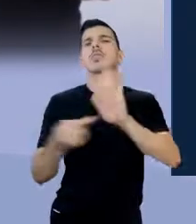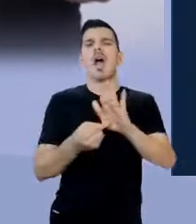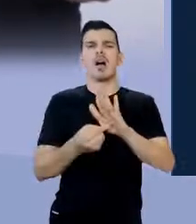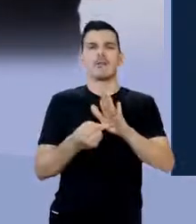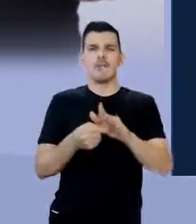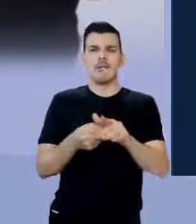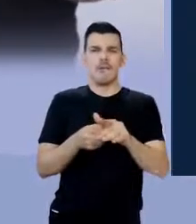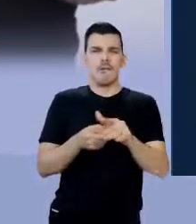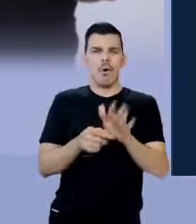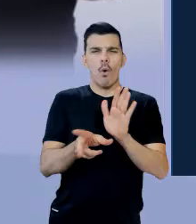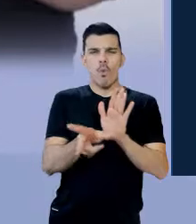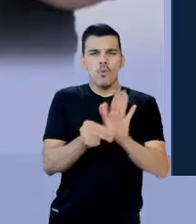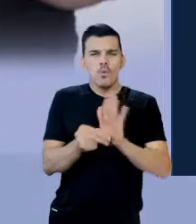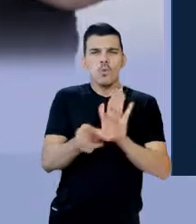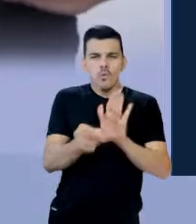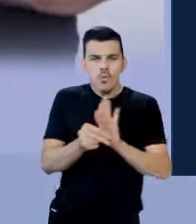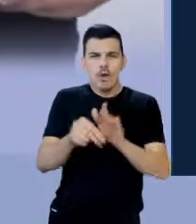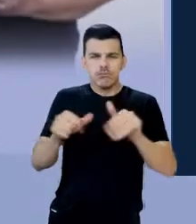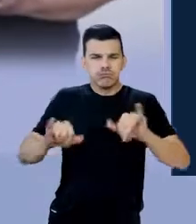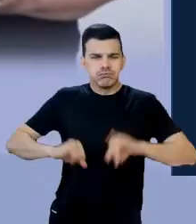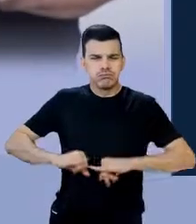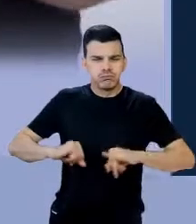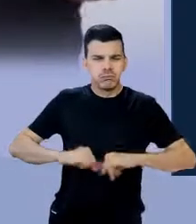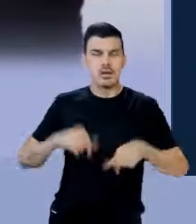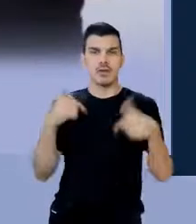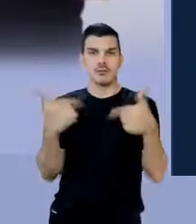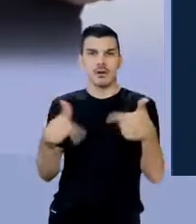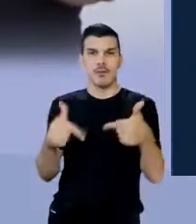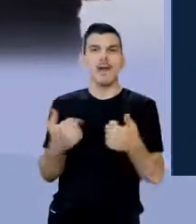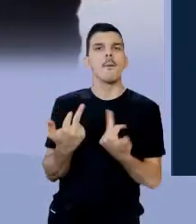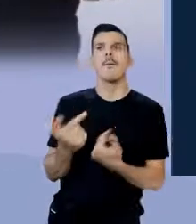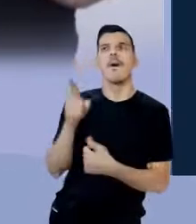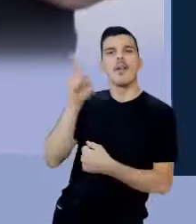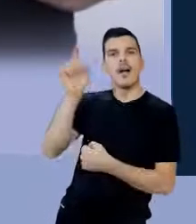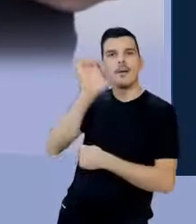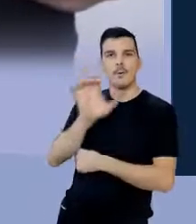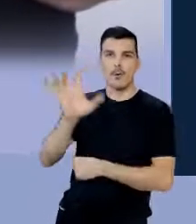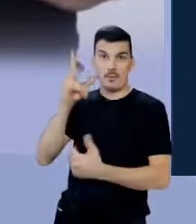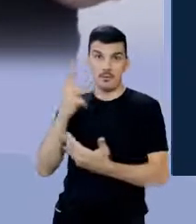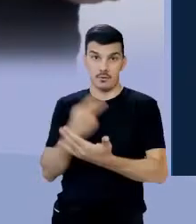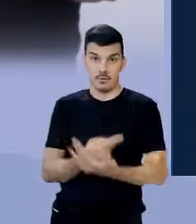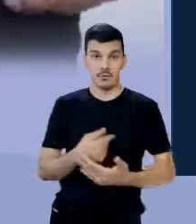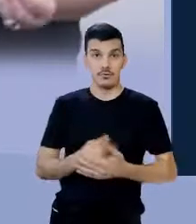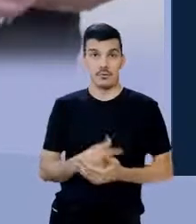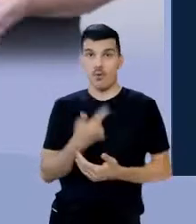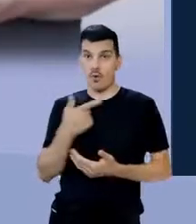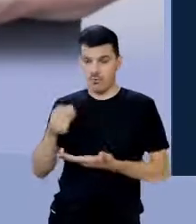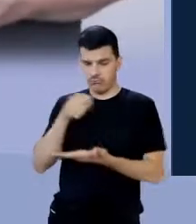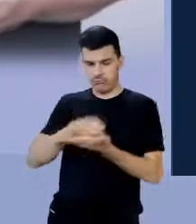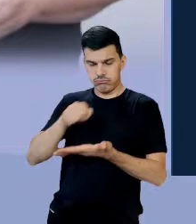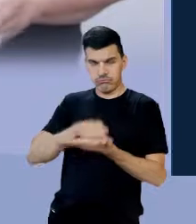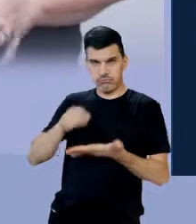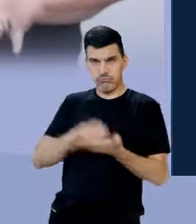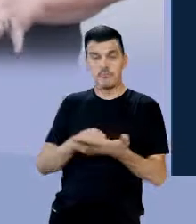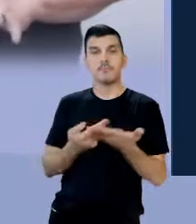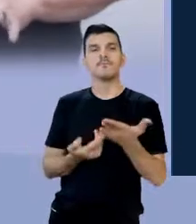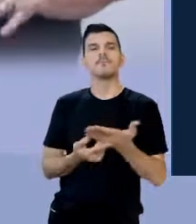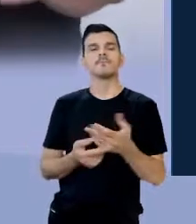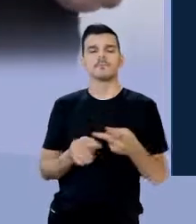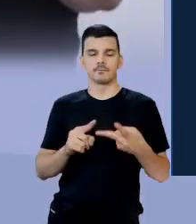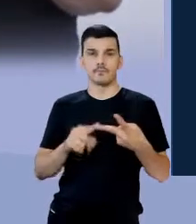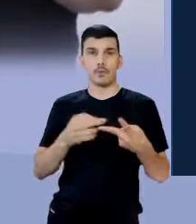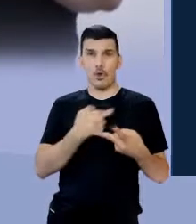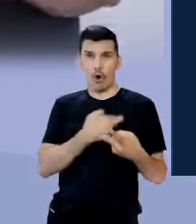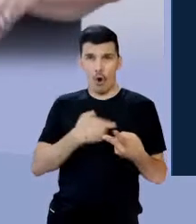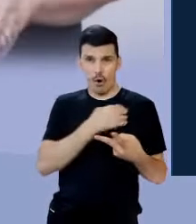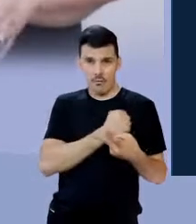da exploração dos menos favorecidos, do mesmo modo que na Europa os outros autores faziam. E